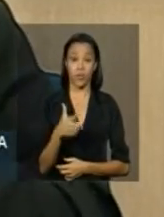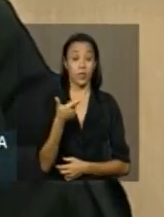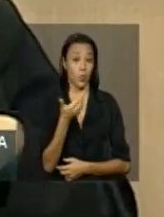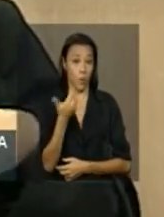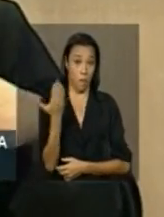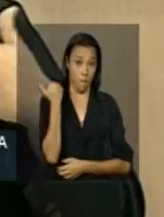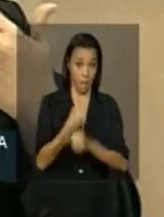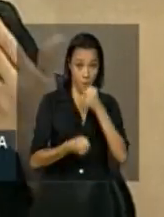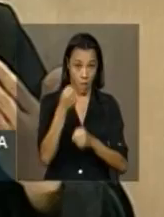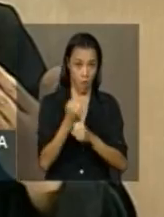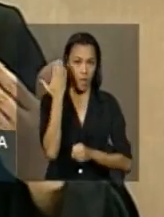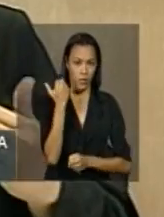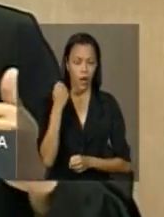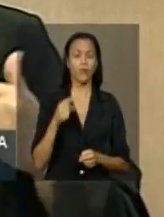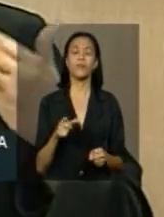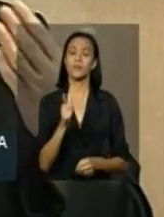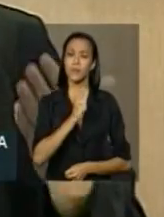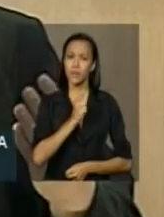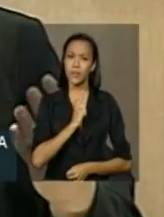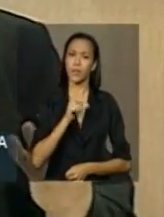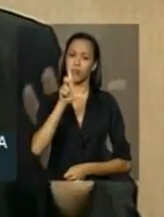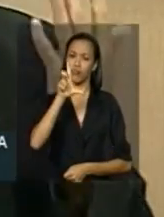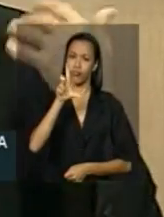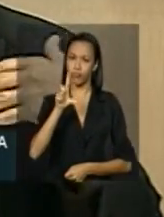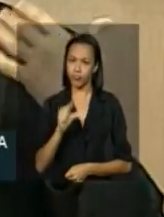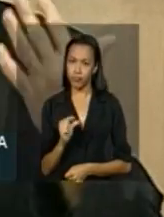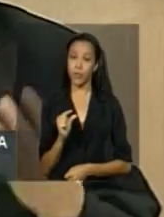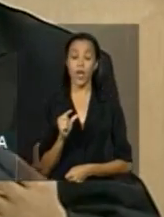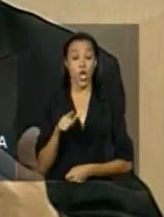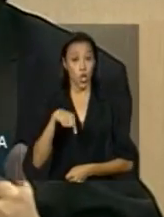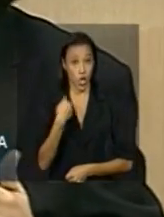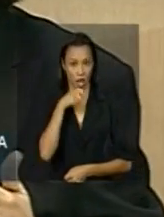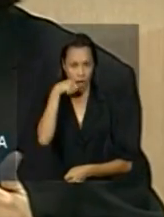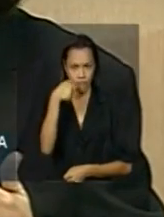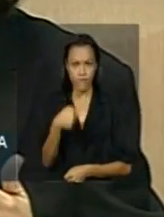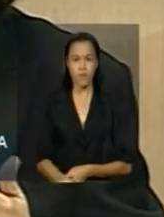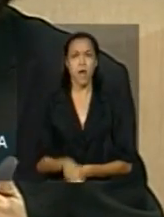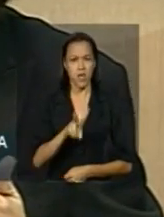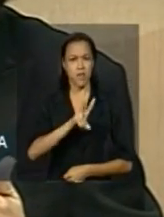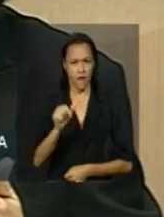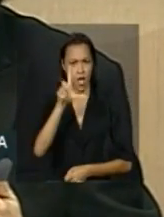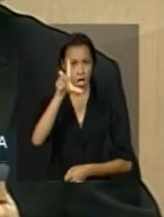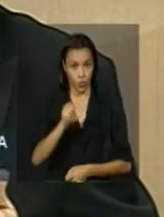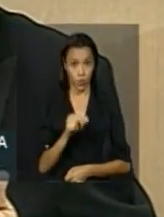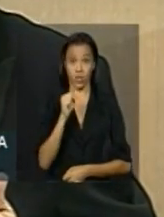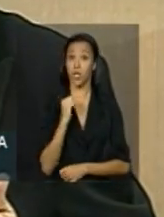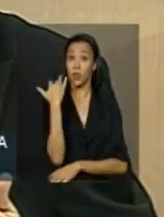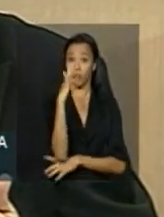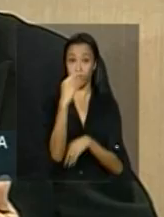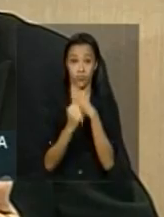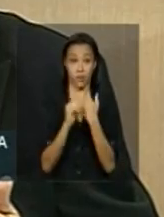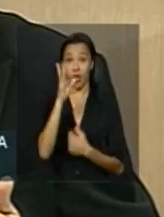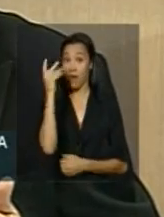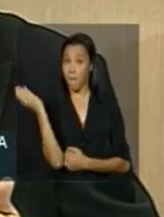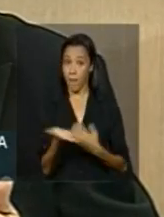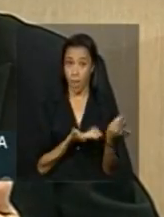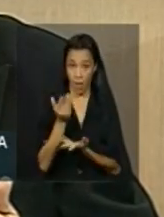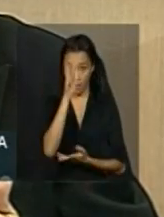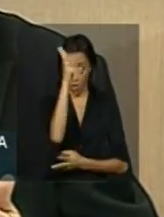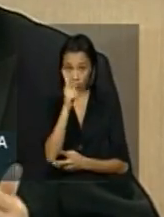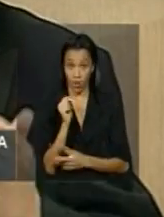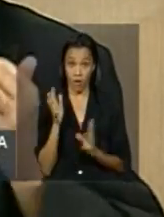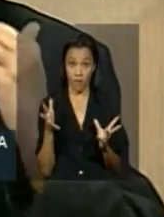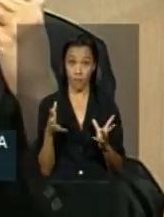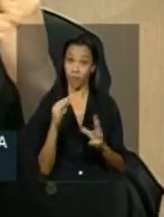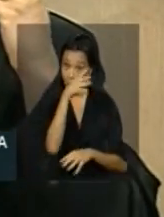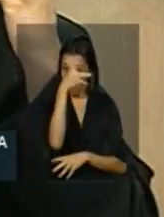passado há uma tendência de queda não podemos afirmar que vai reduzir o desmatamento da Amazônia neste momento tá